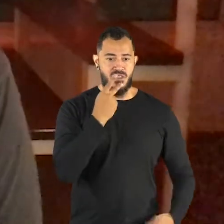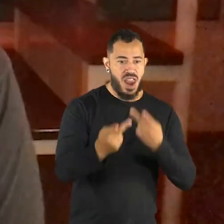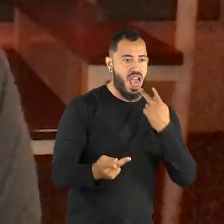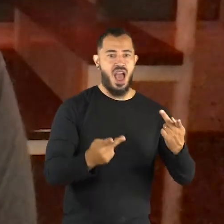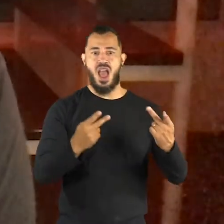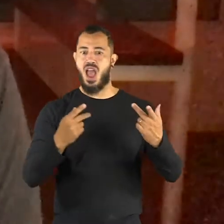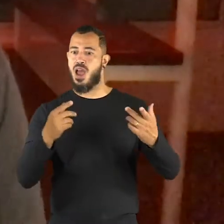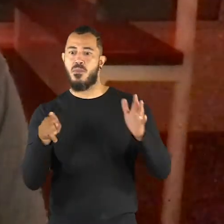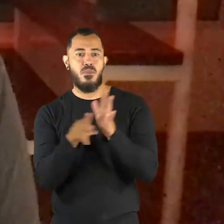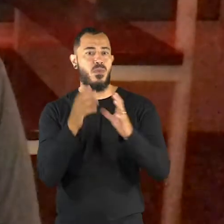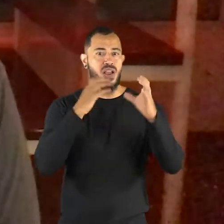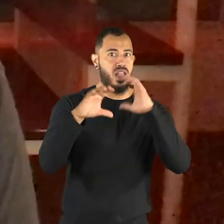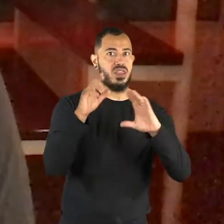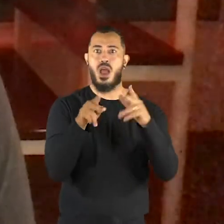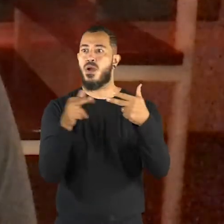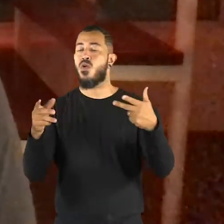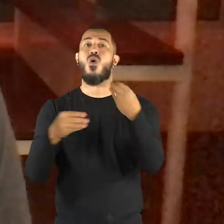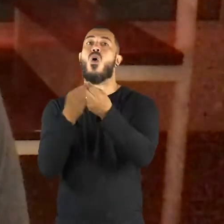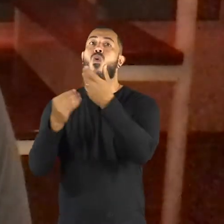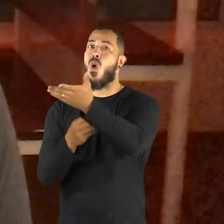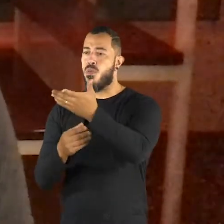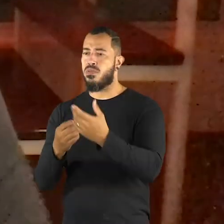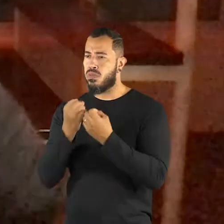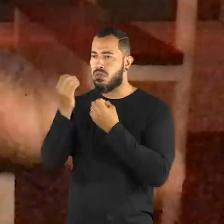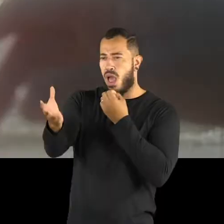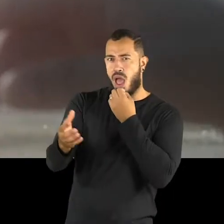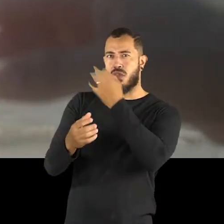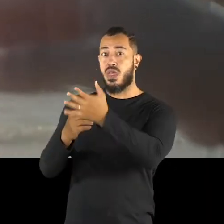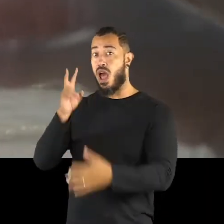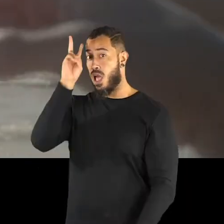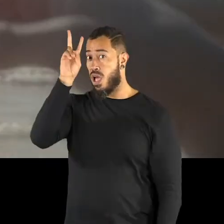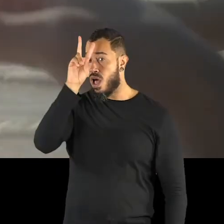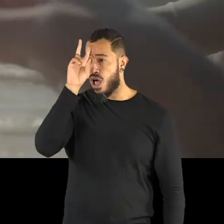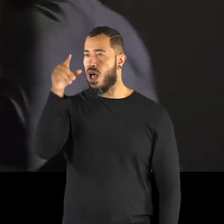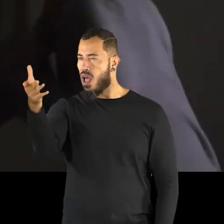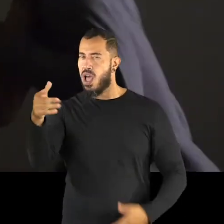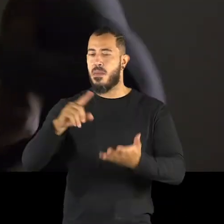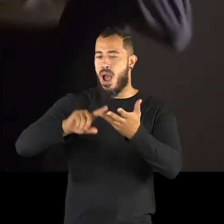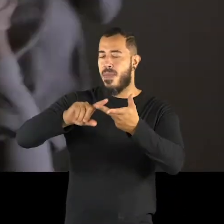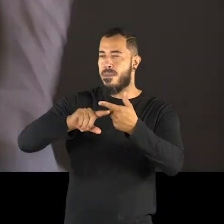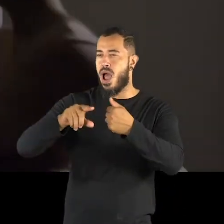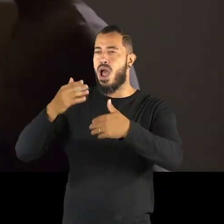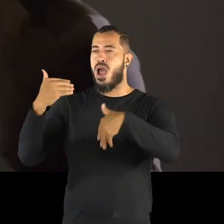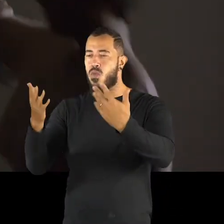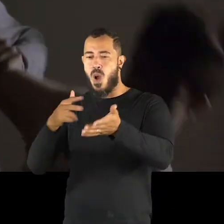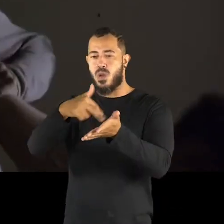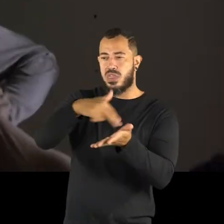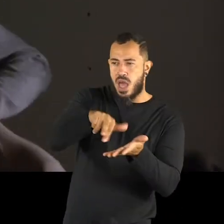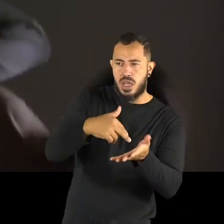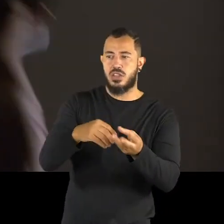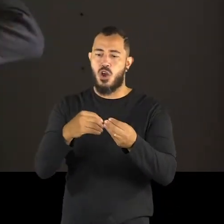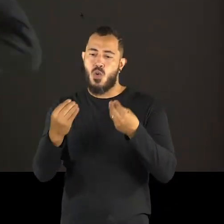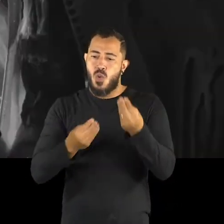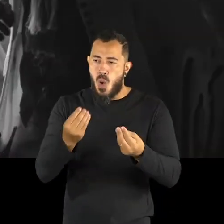e trazer ideias muito interessantes, como na coreografia de Ódio à Nudez, como na coreografia de Meu Bem,